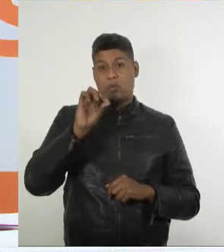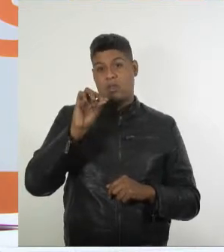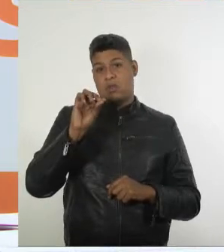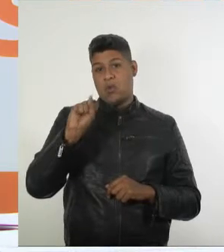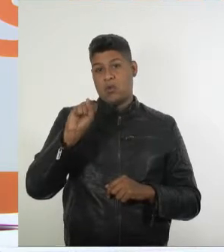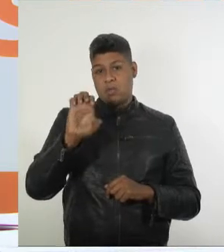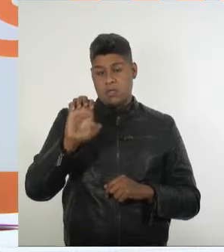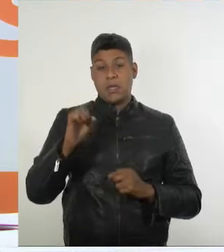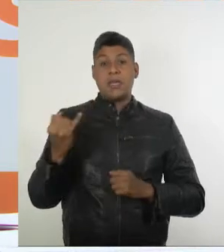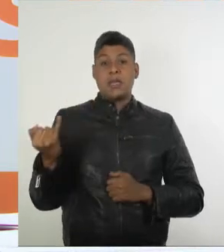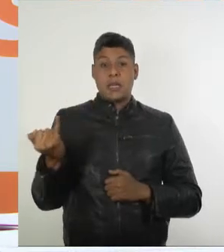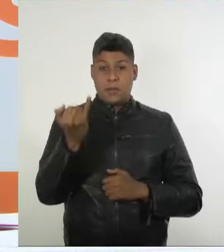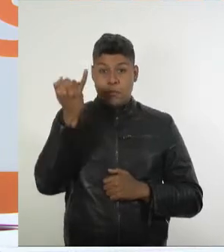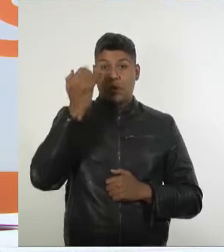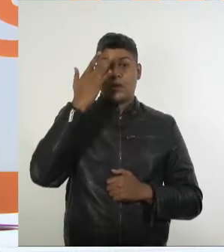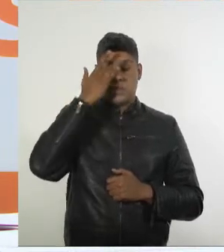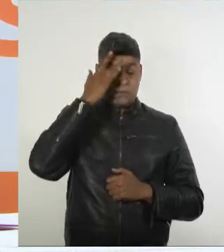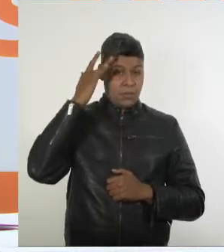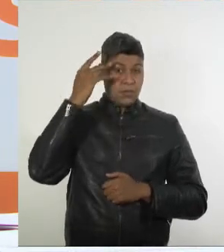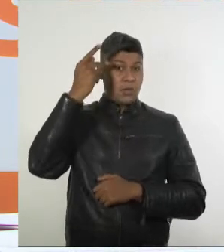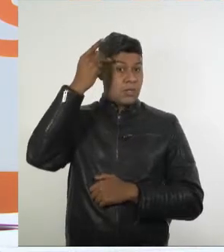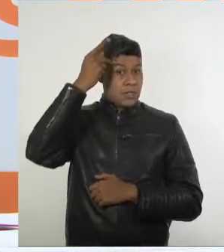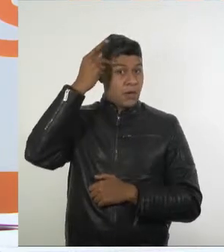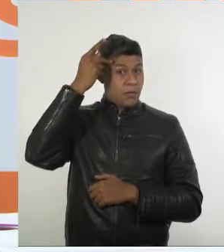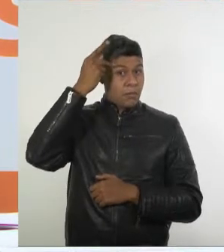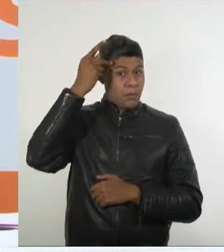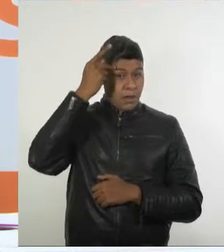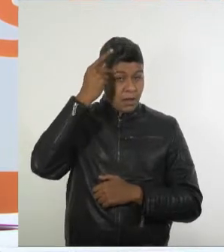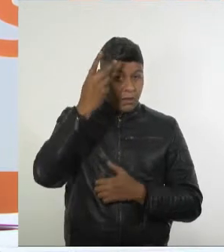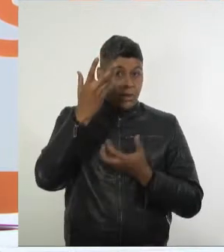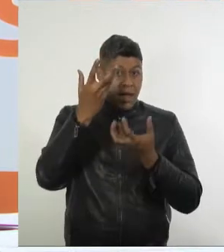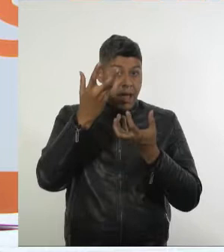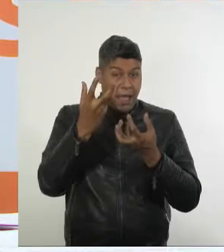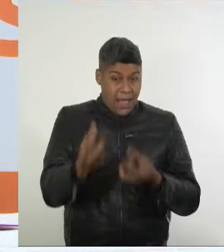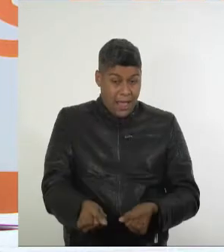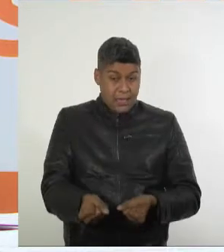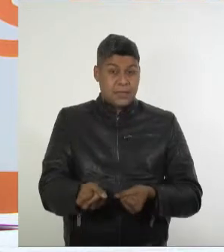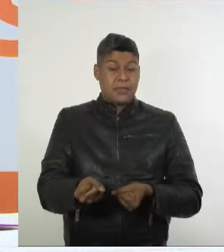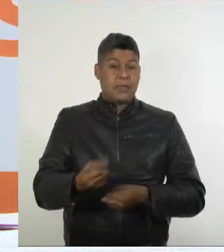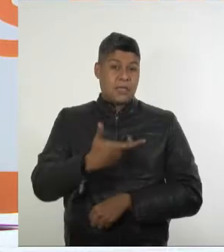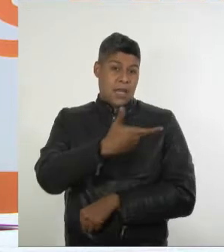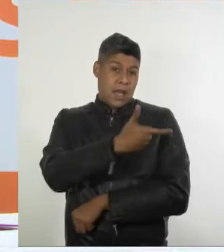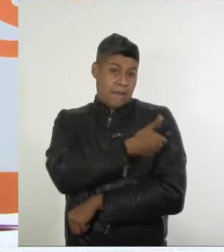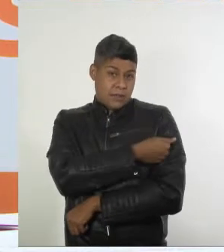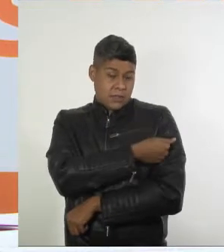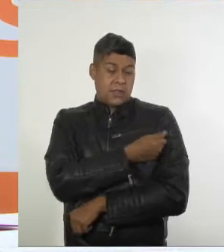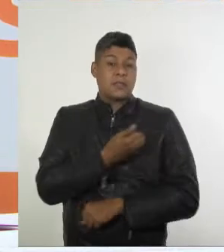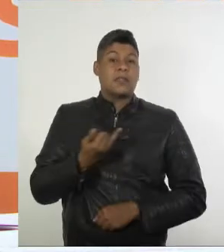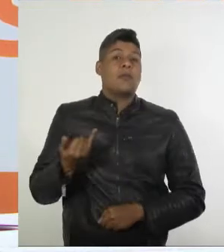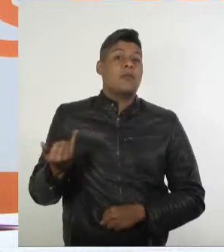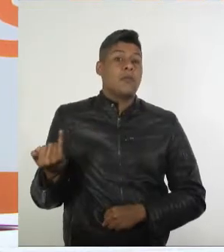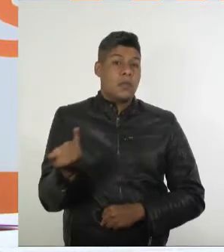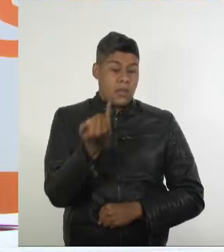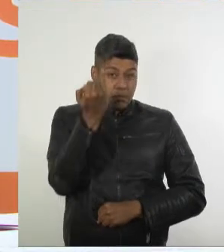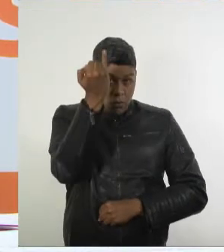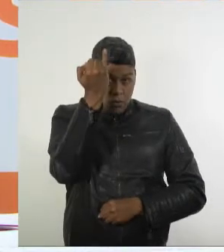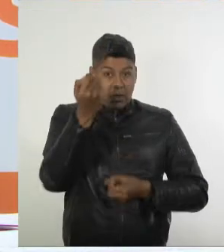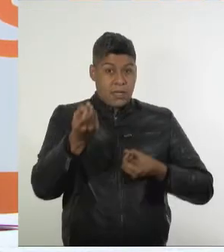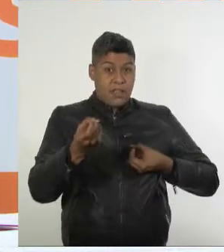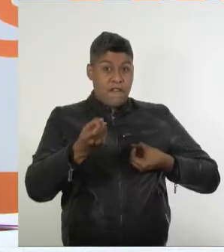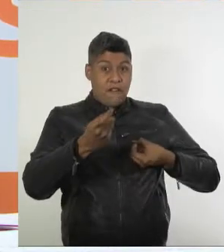importante, né? A população de São Paulo, da cidade de São Paulo, que tem aderido maciçamente à vacinação, é muito importante que